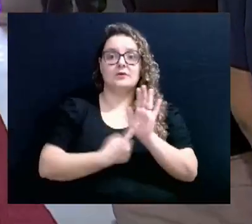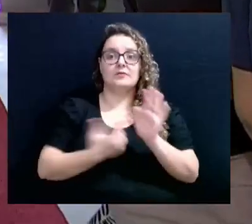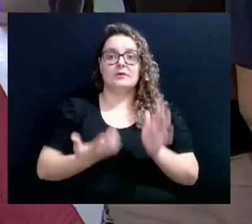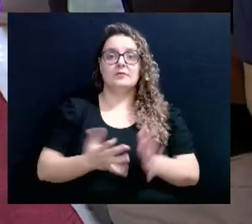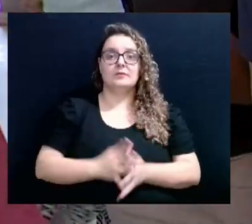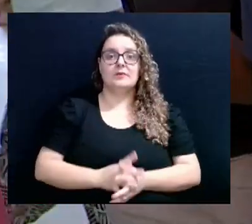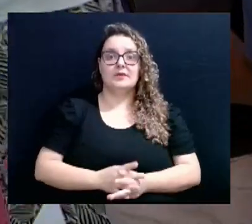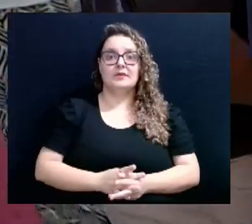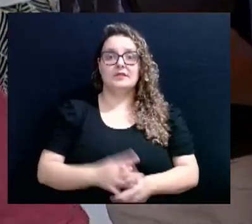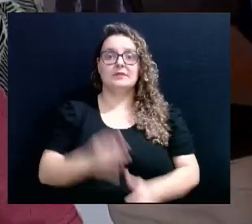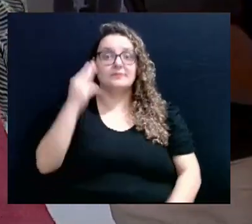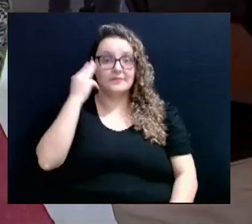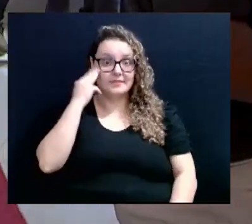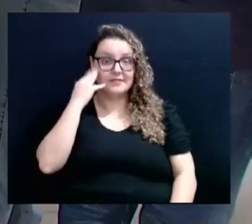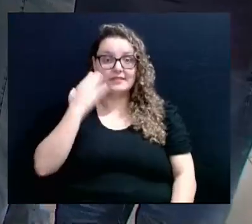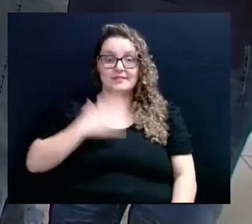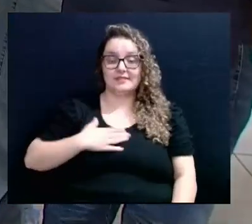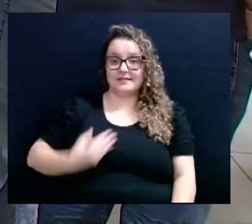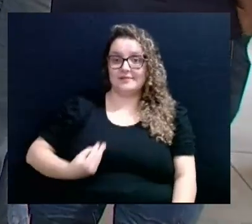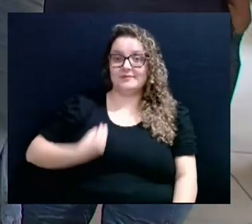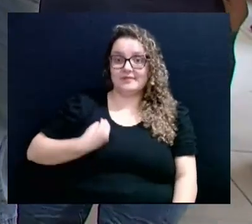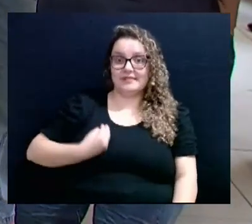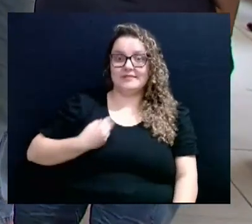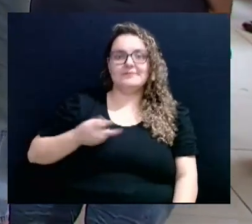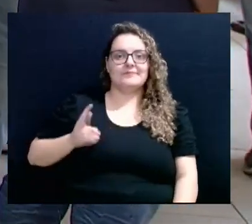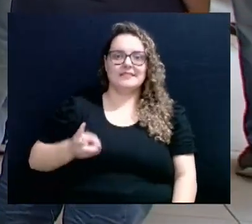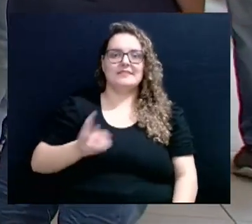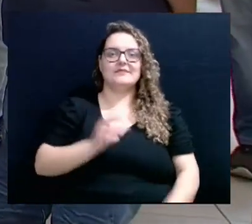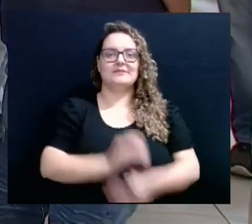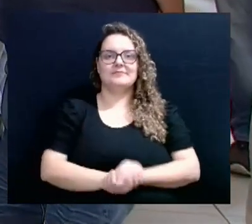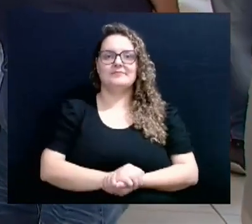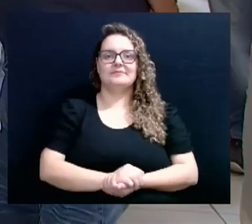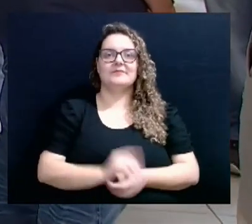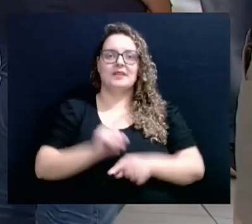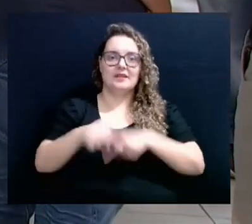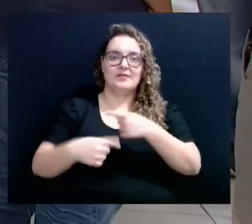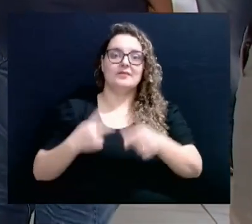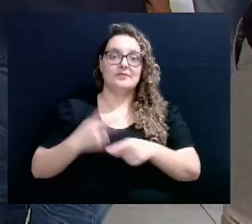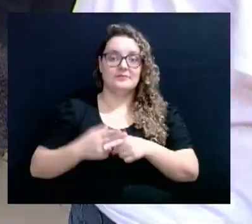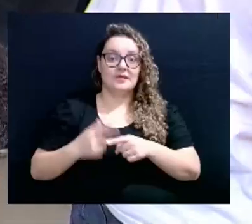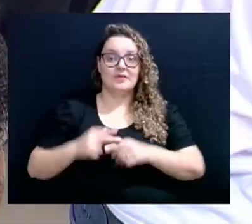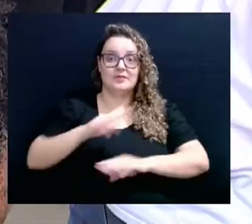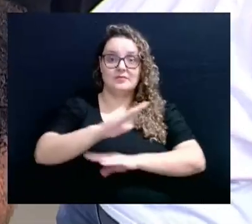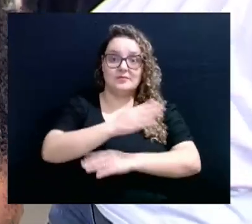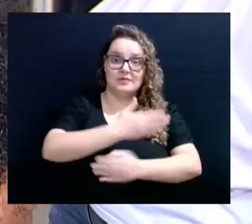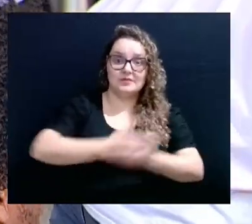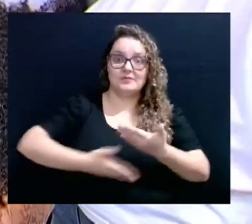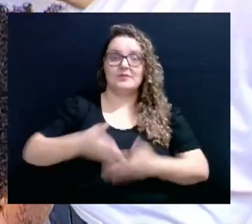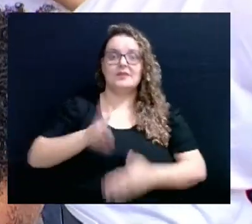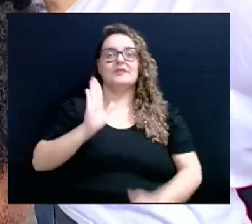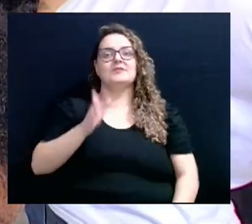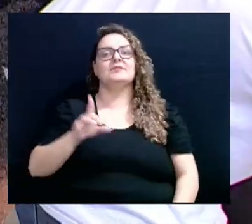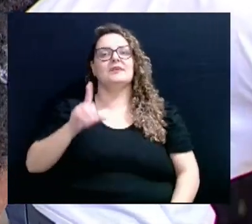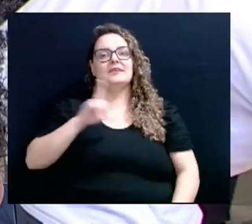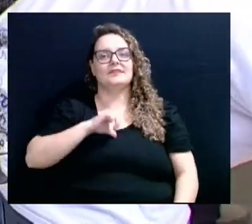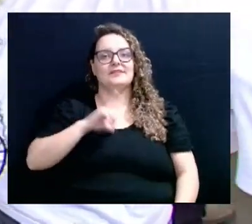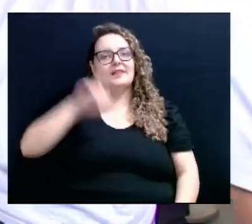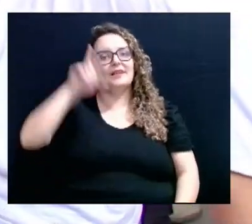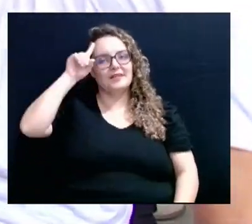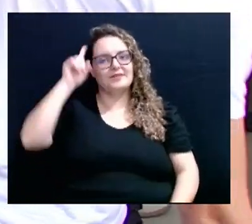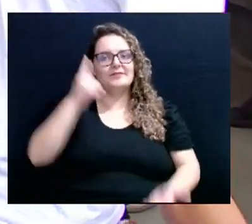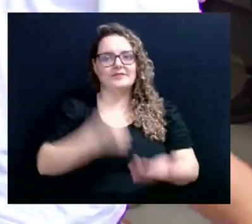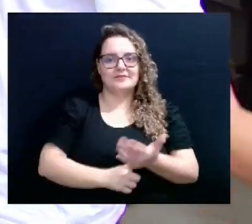né, da minha vida para sempre. A próxima edição do Câmara Integrada já tem data marcada. Será no fim